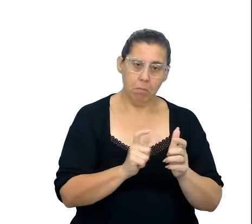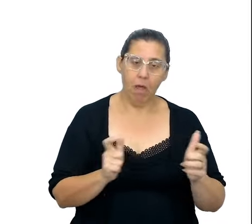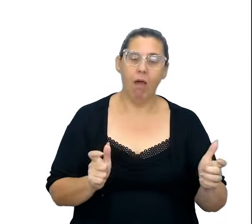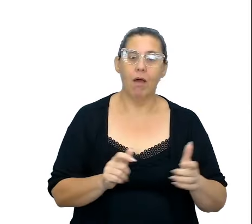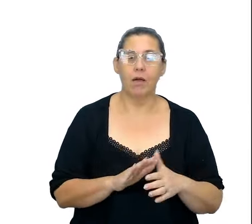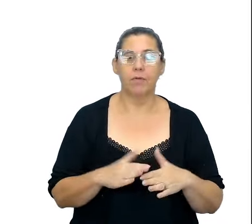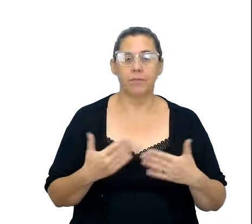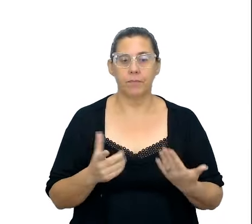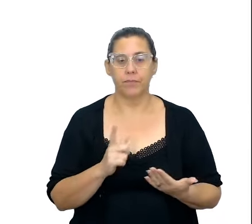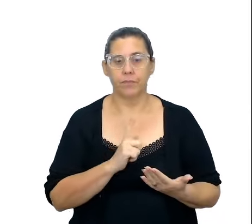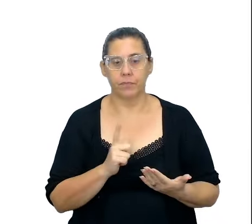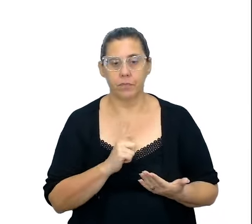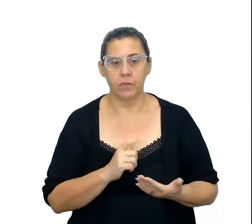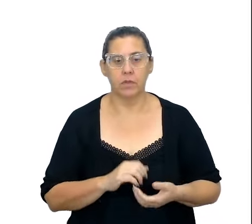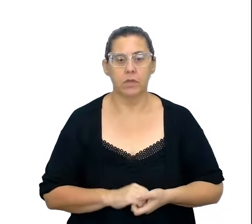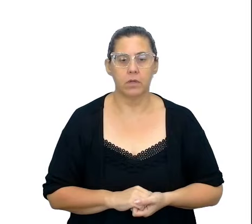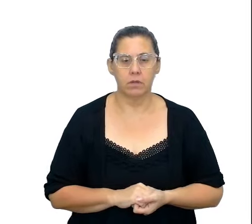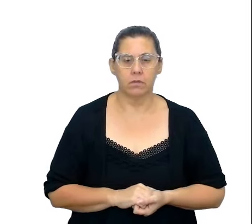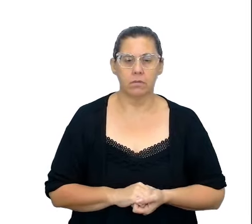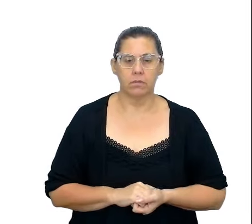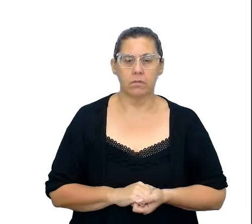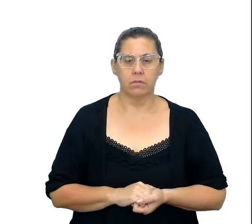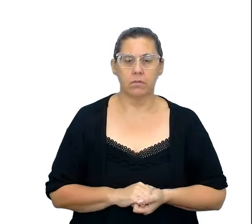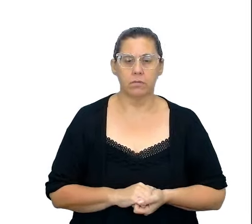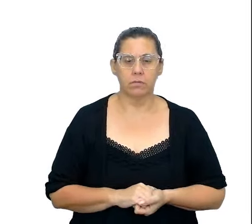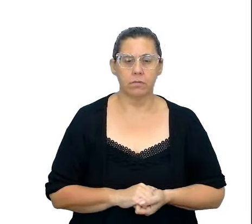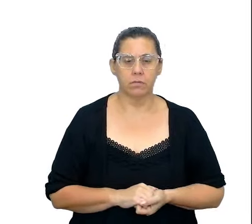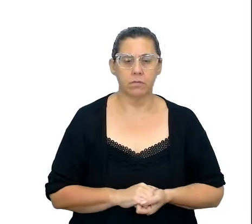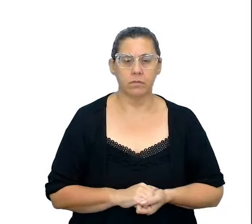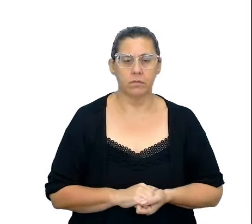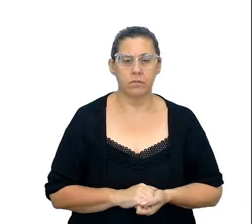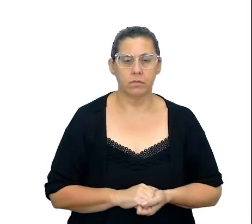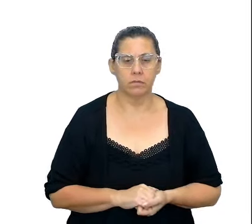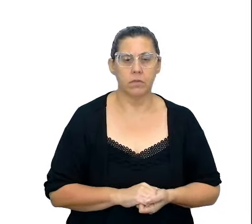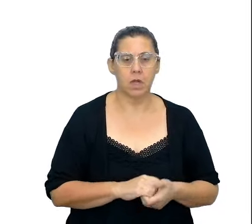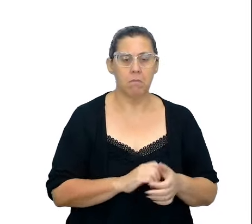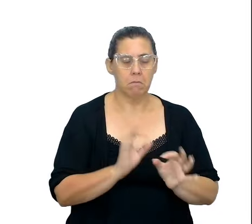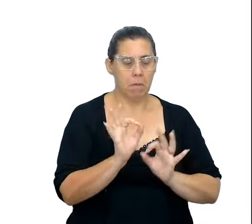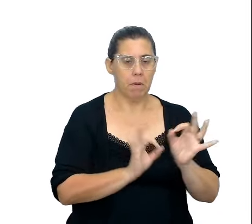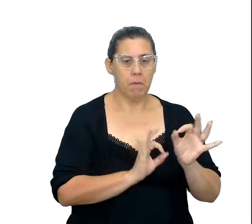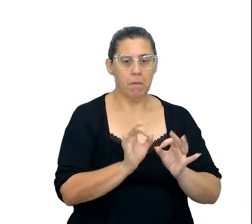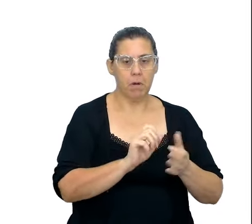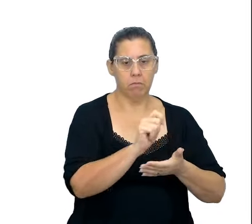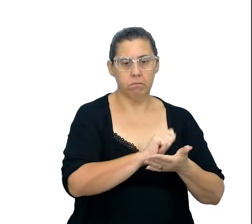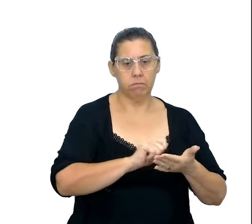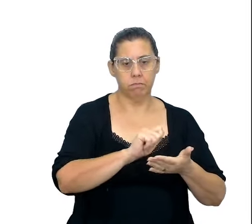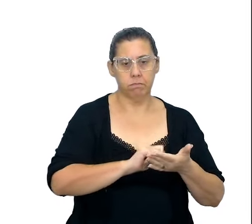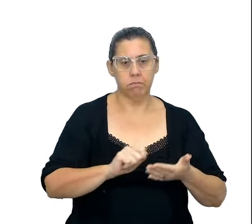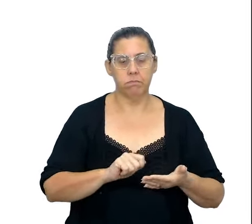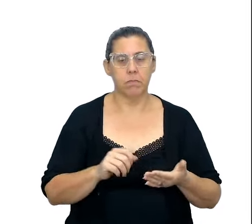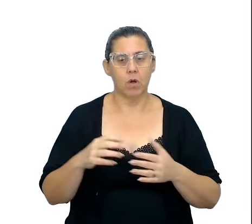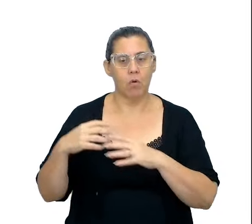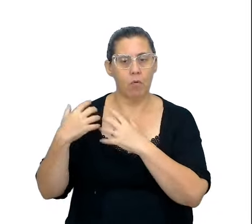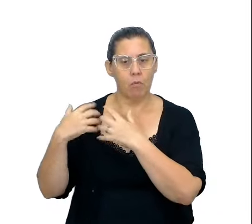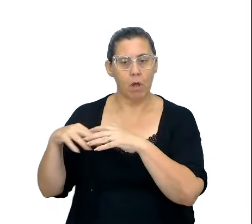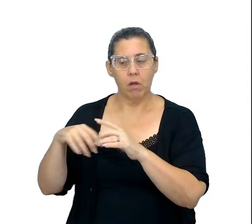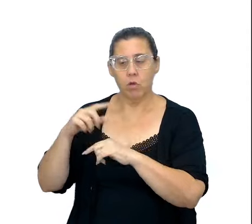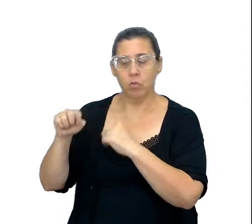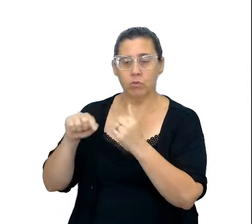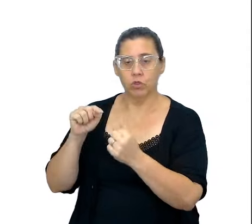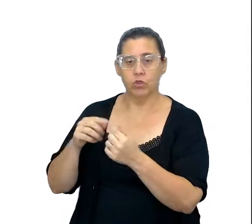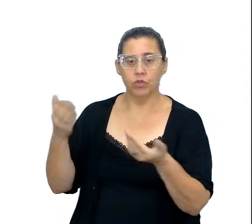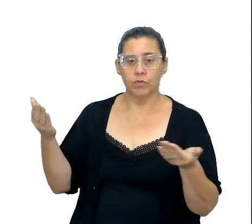a gente tem a aula 6, que é planejando a minha escrita, ali da sequência 2, e a gente tem o objetivo dessa aula, aqui no